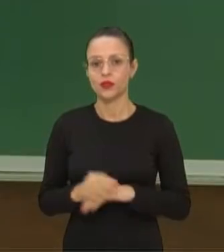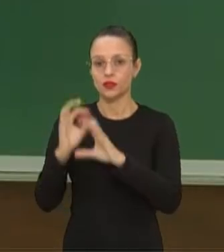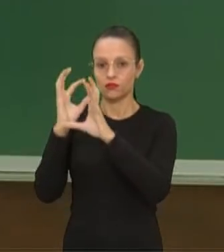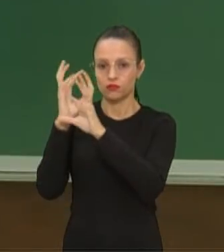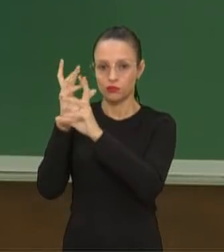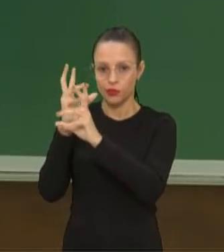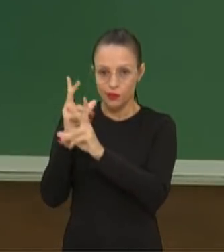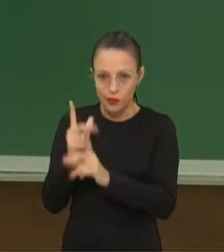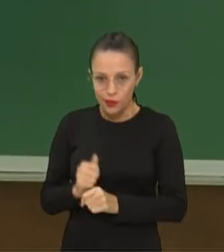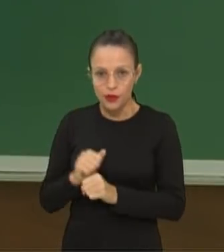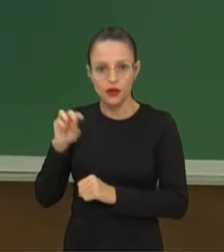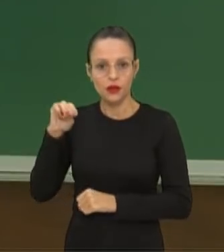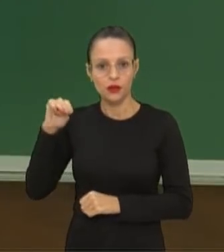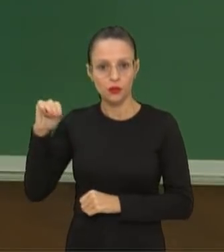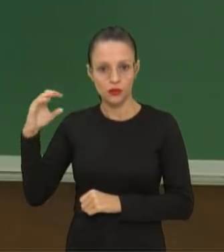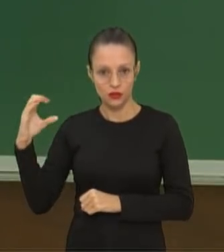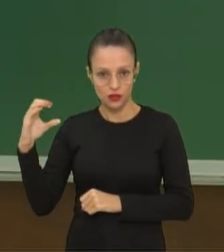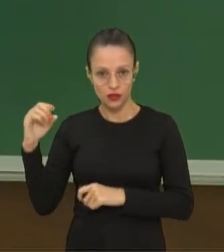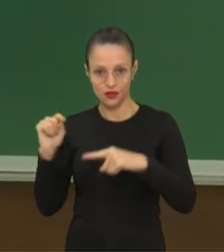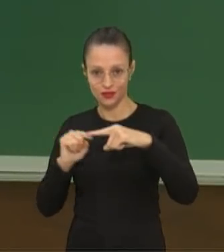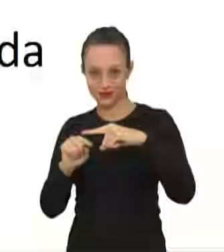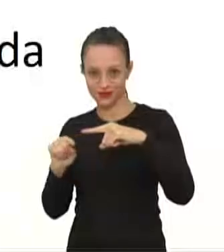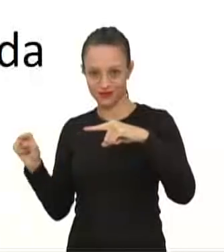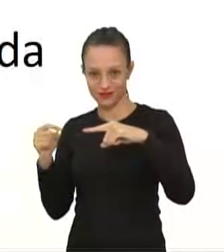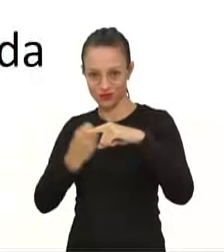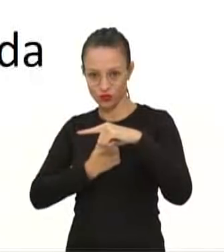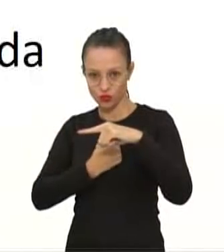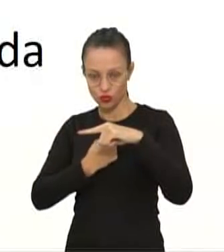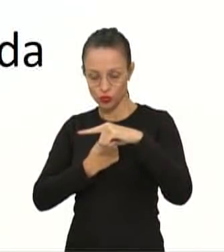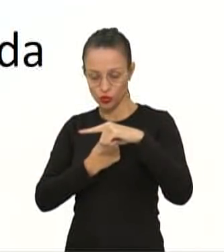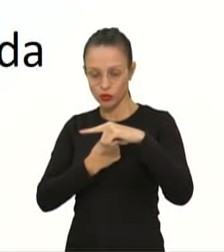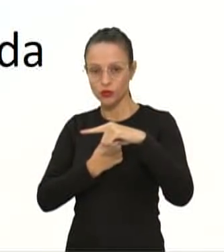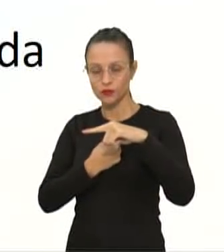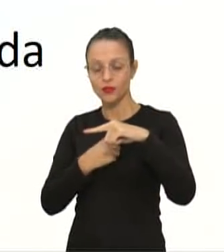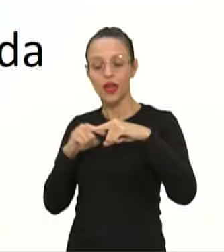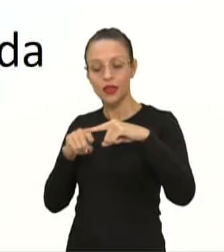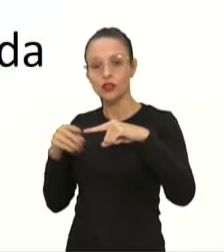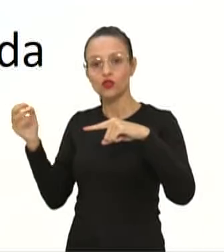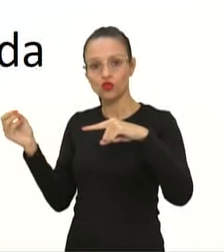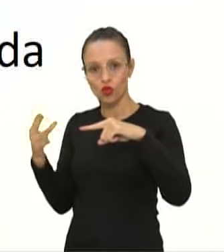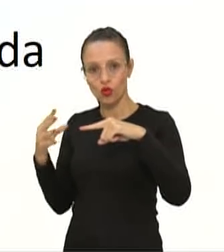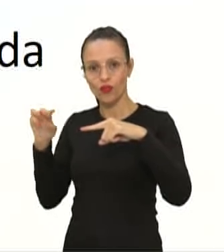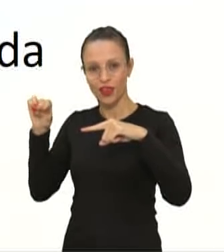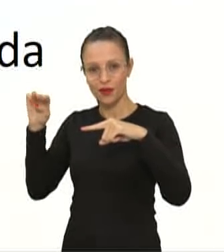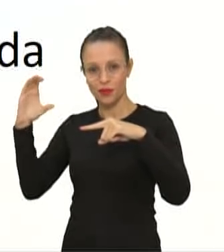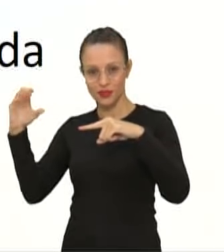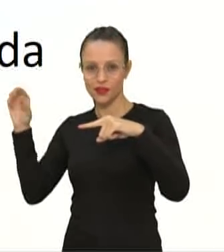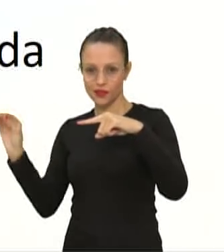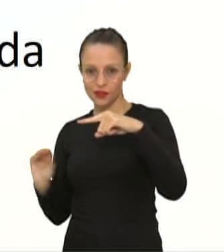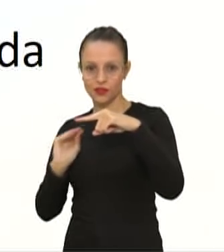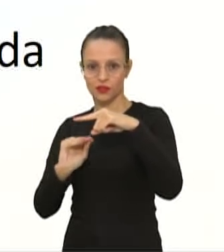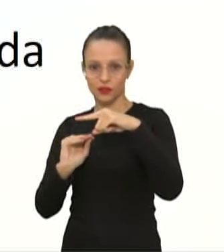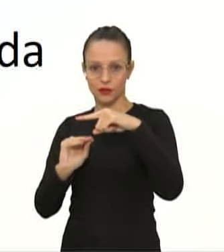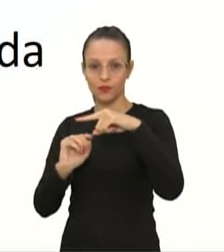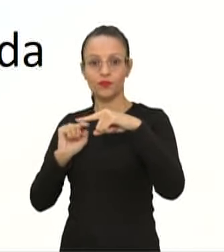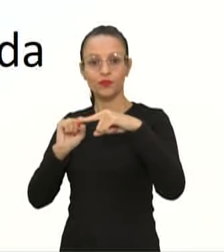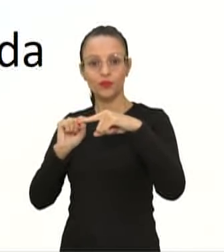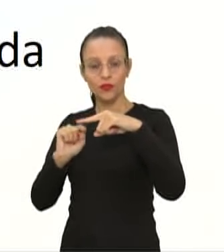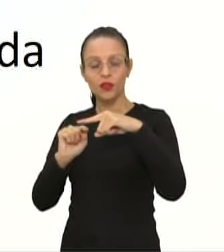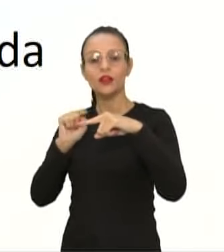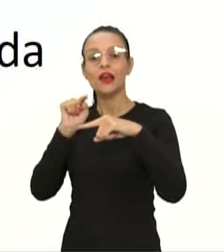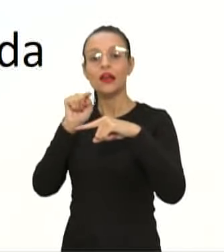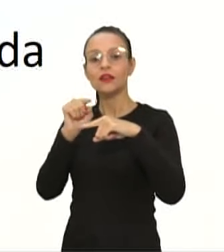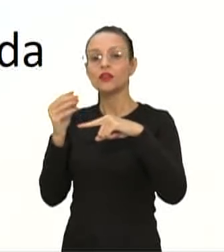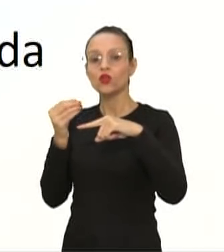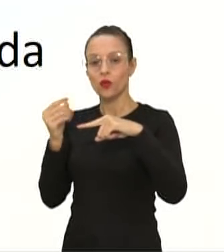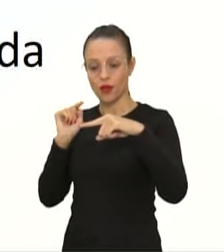Calculamos o MMC dos denominadores. O MMC virou o novo denominador. O novo numerador foi feito da seguinte